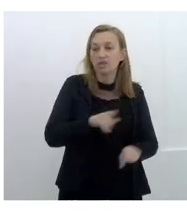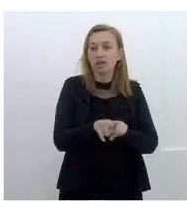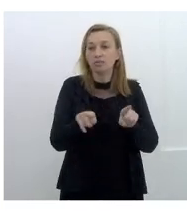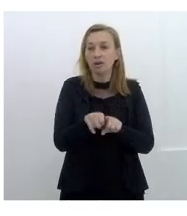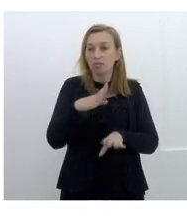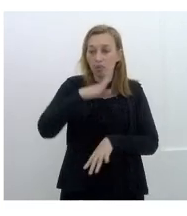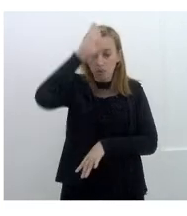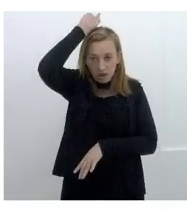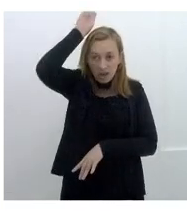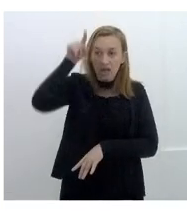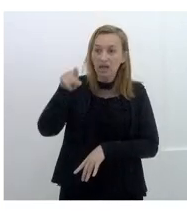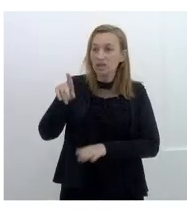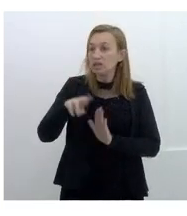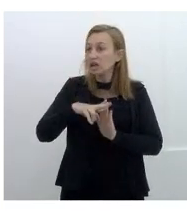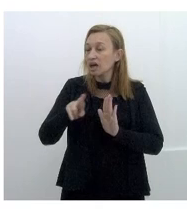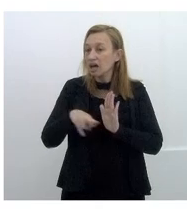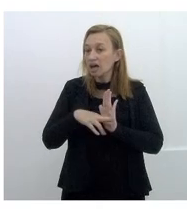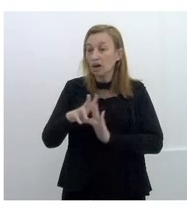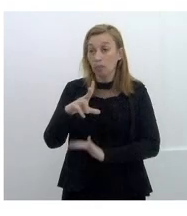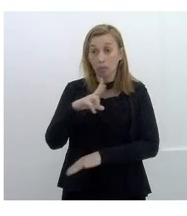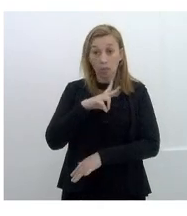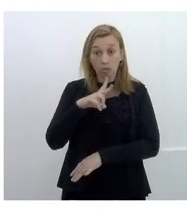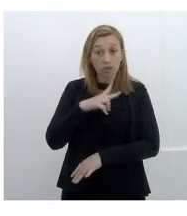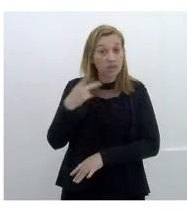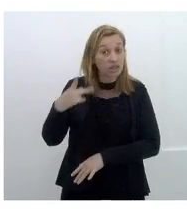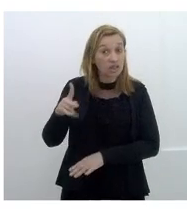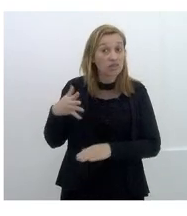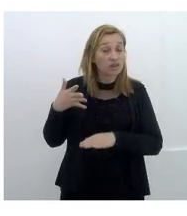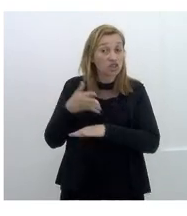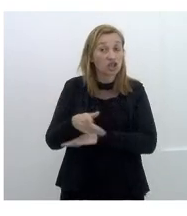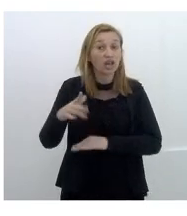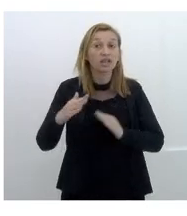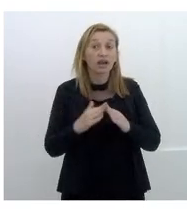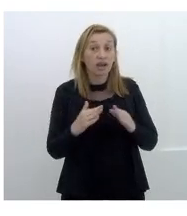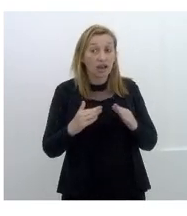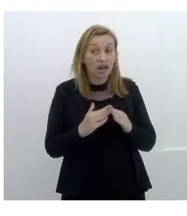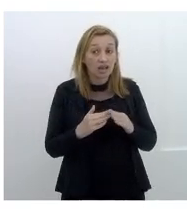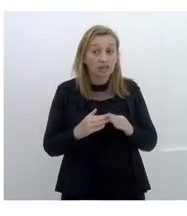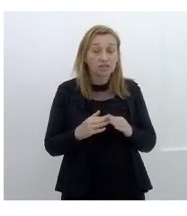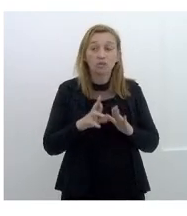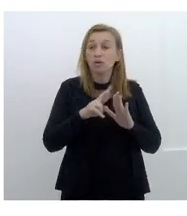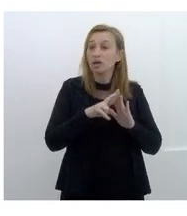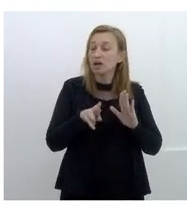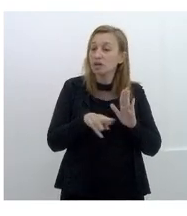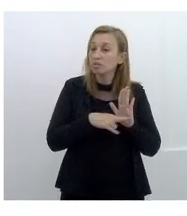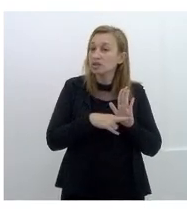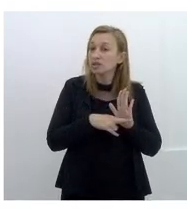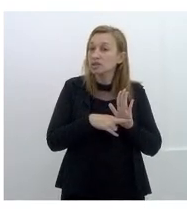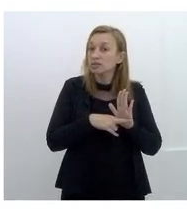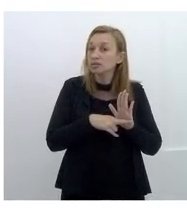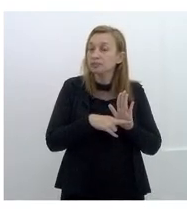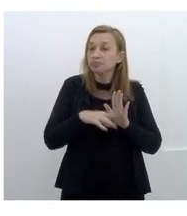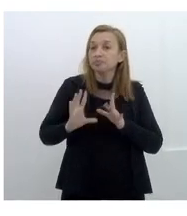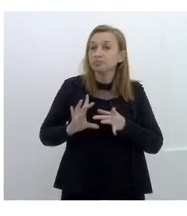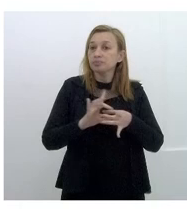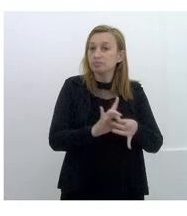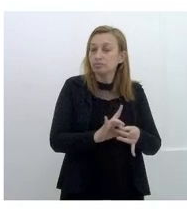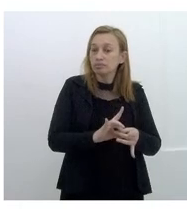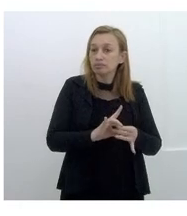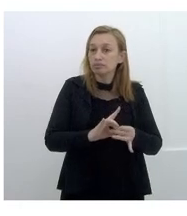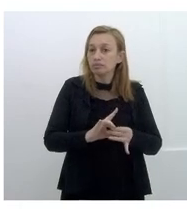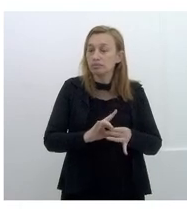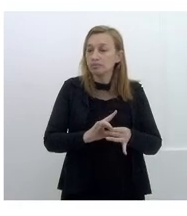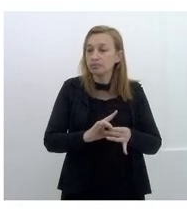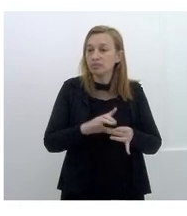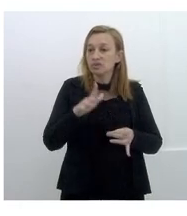tá eles têm um regramento próprio que vai chegar aqui na casa é um regramento vinculado às